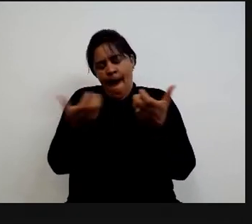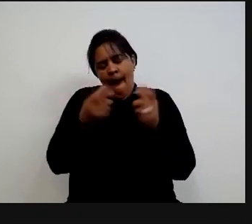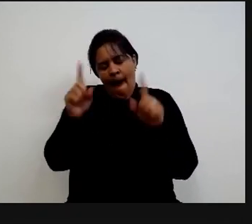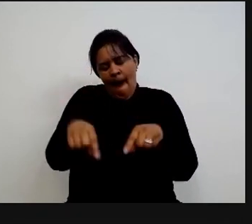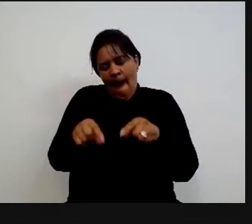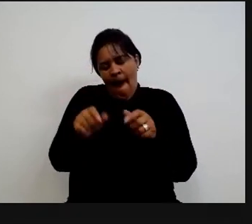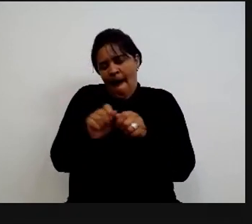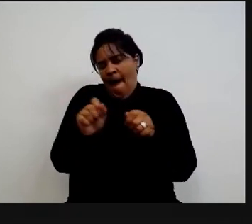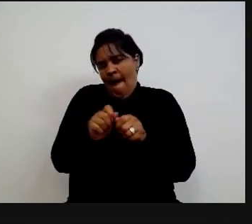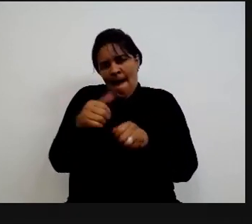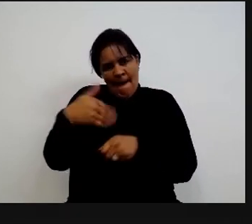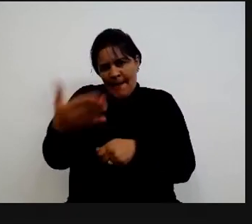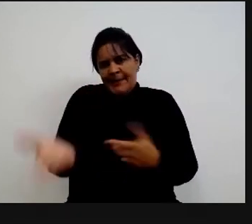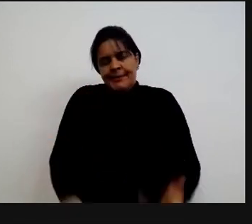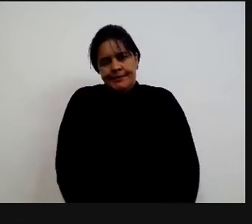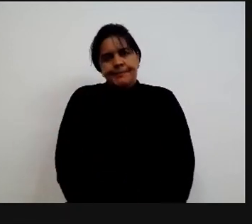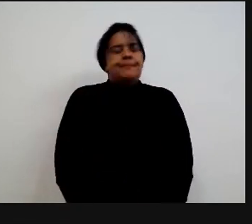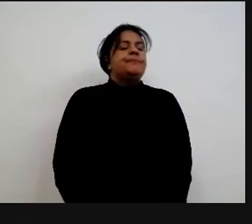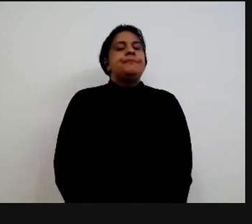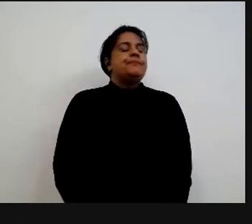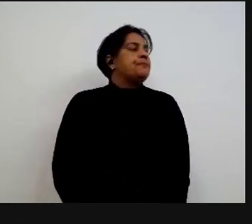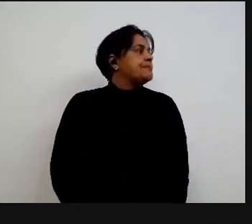trabalha com educação.